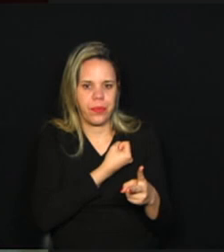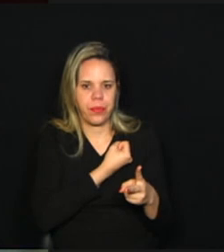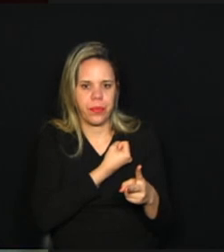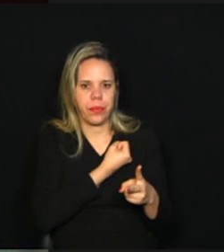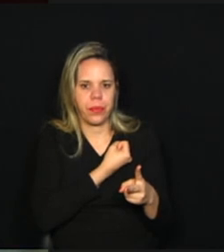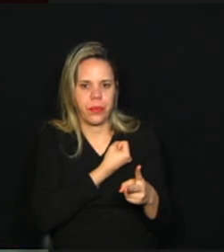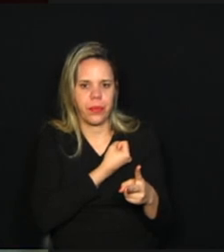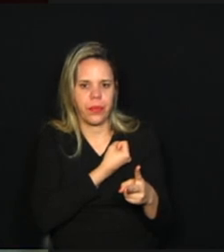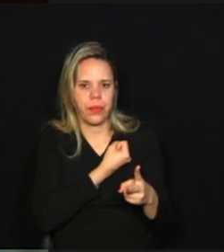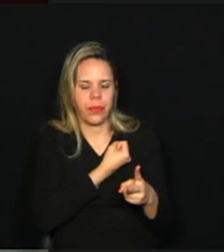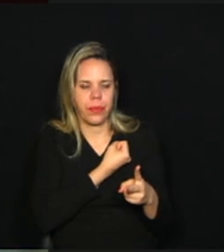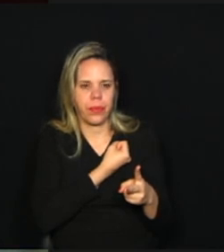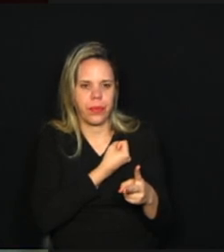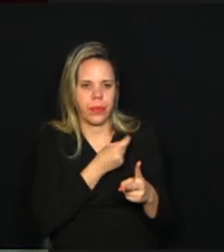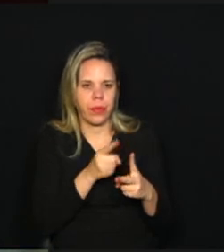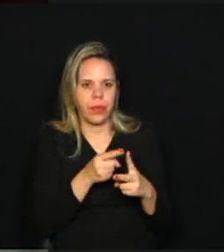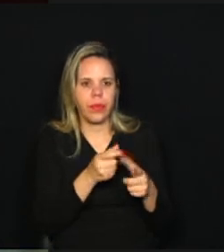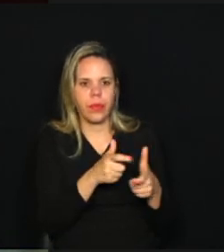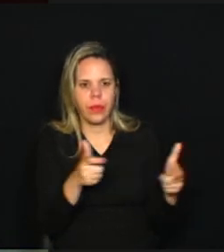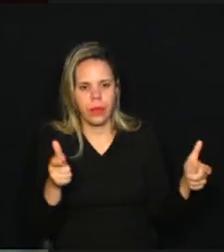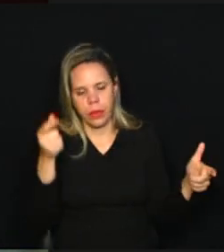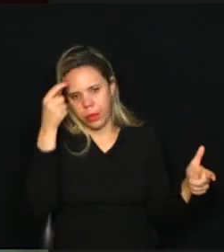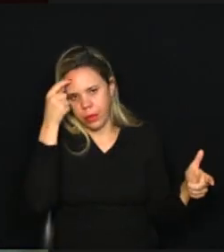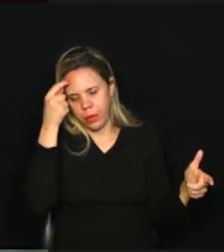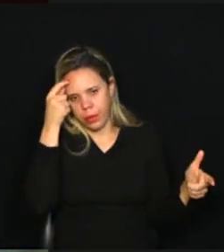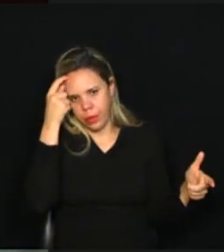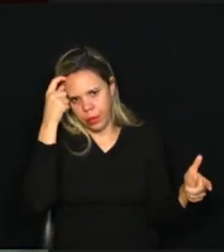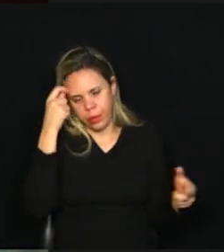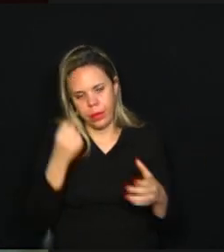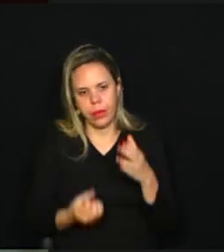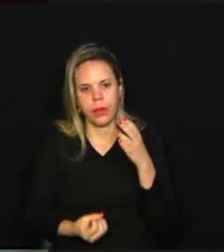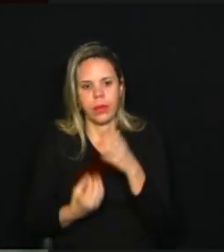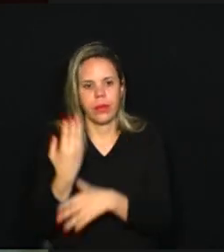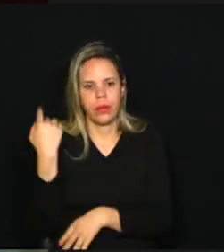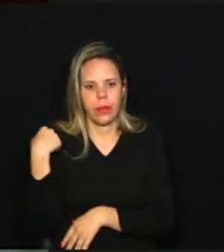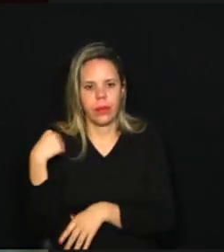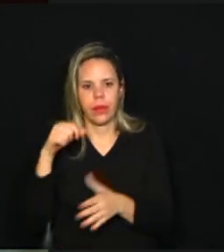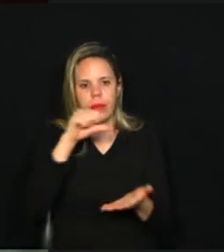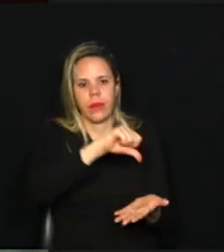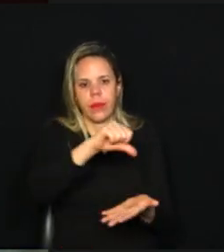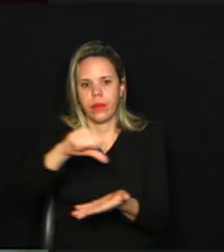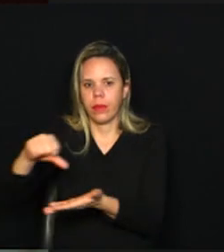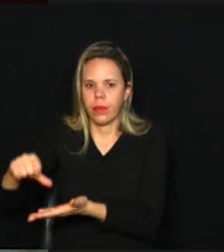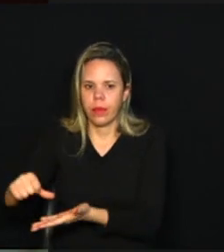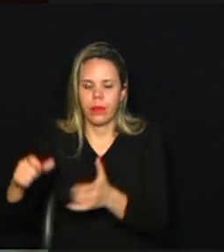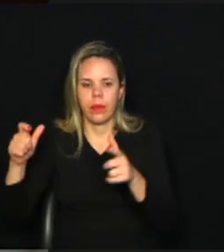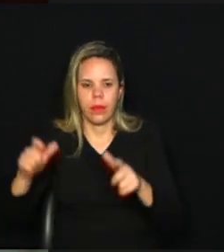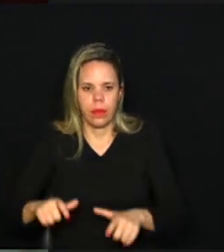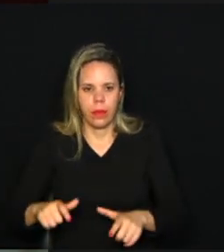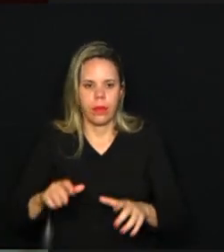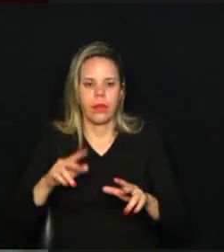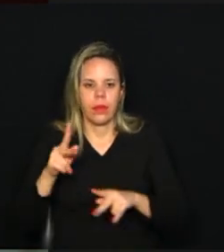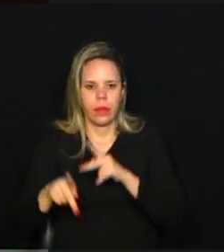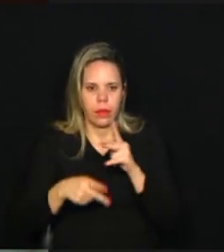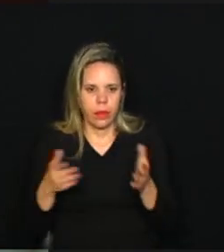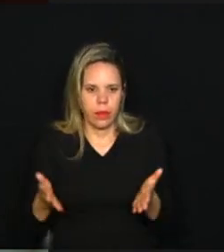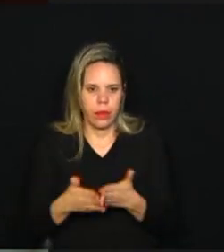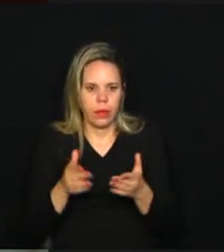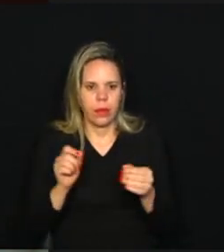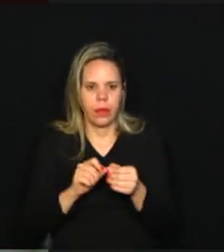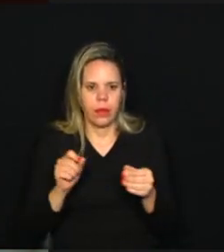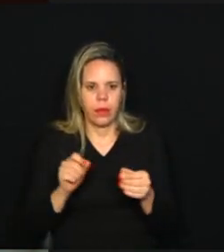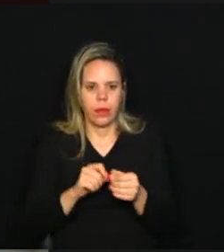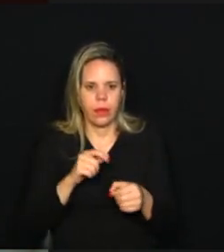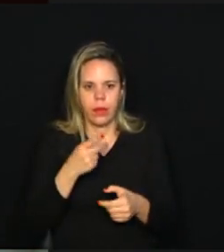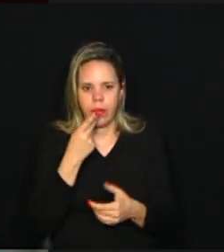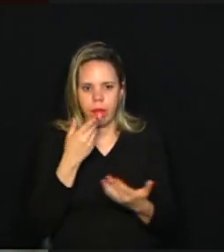enorme número de conscientização que aconteceu nesses locais, onde as comunidades faziam, como foi